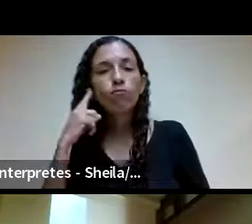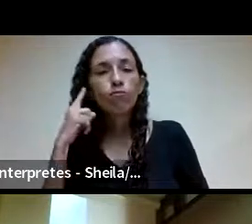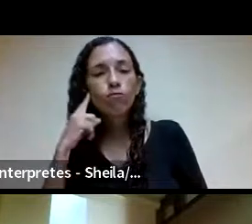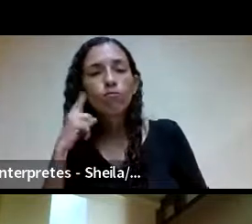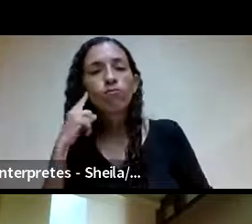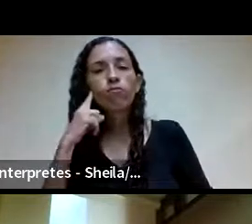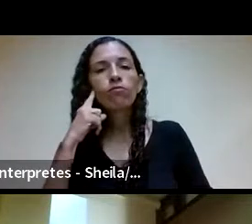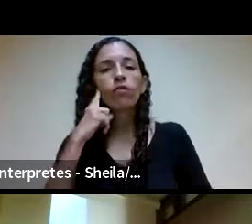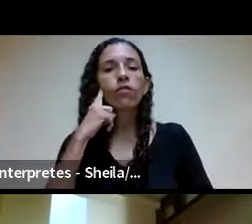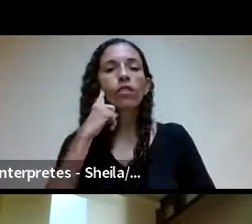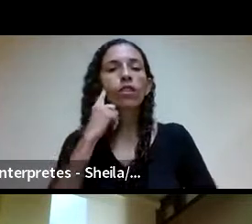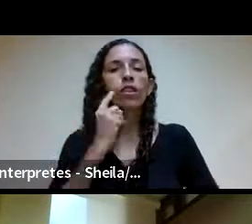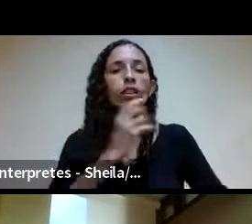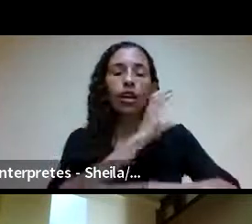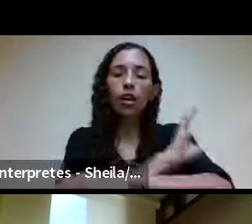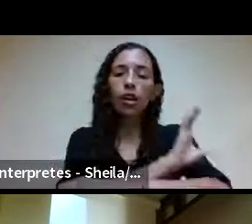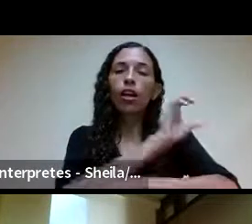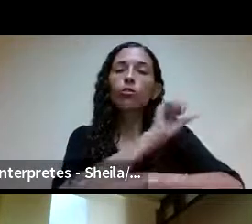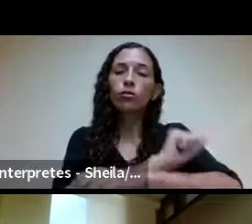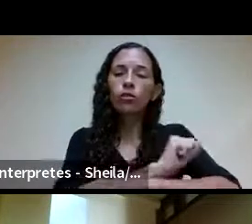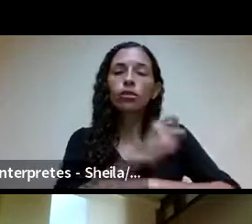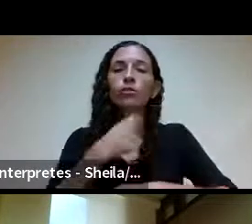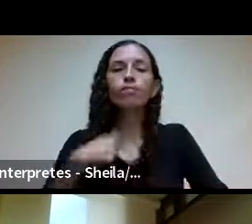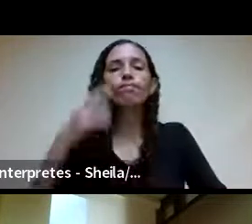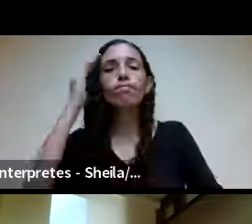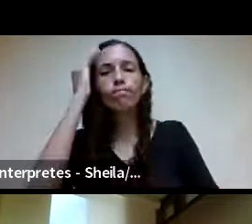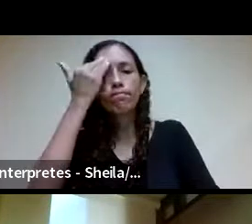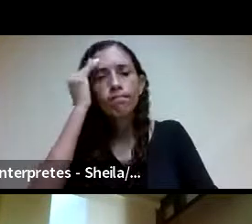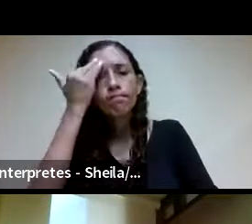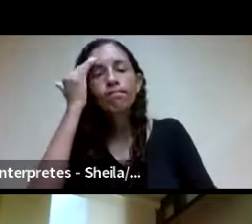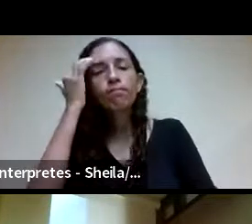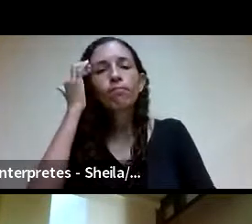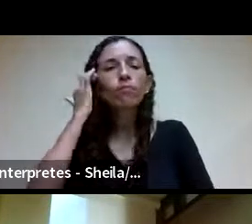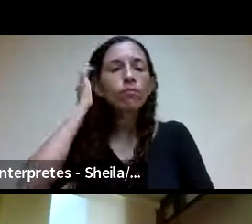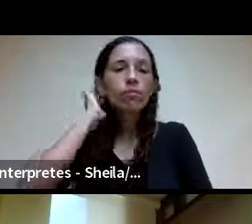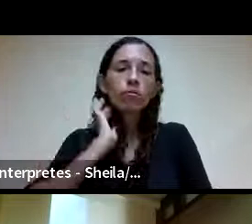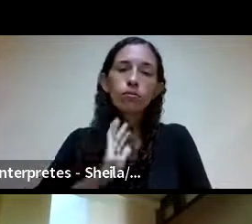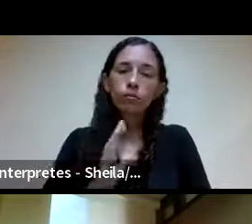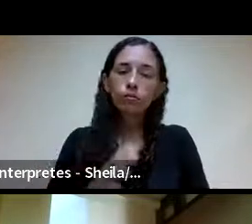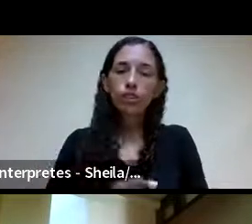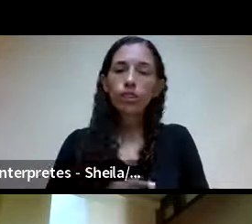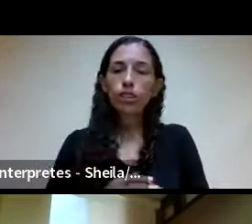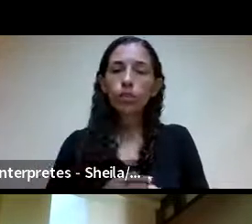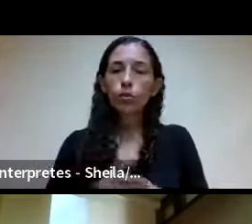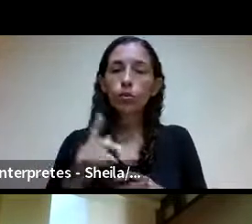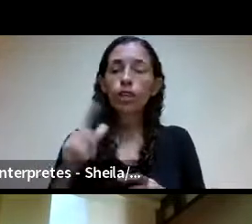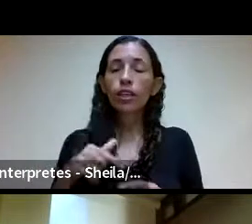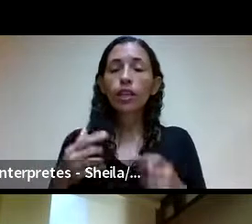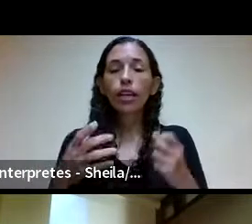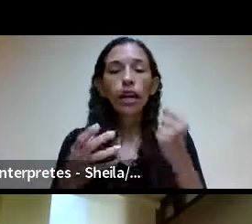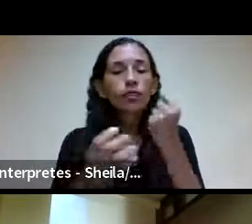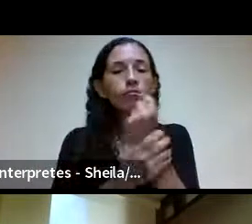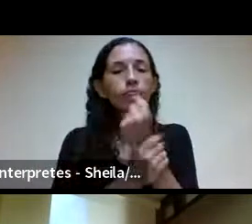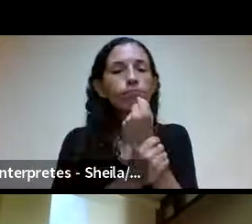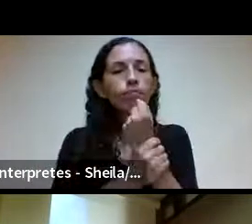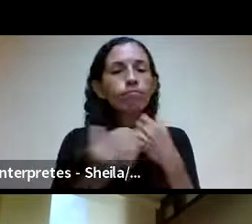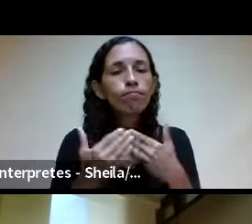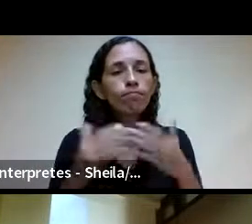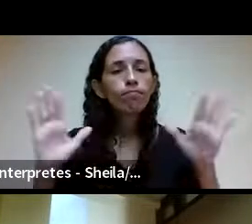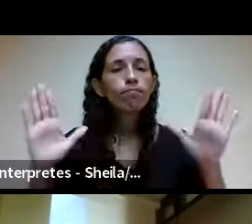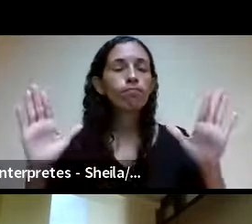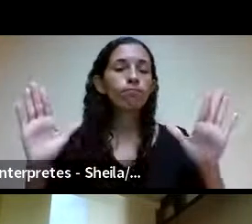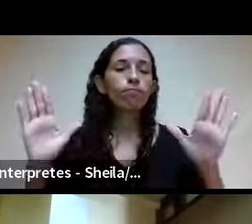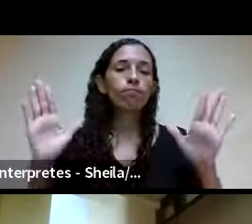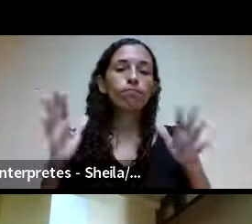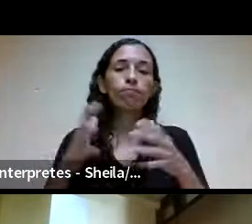Cláudio. Entendo que a ampla defesa levantada na tese da recorrente